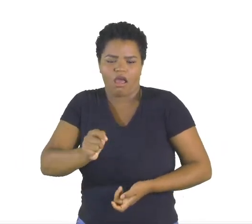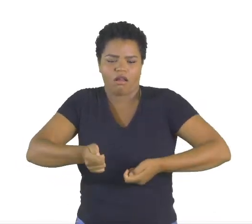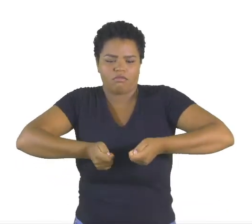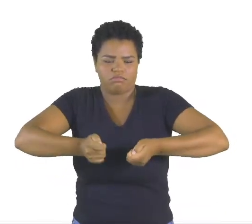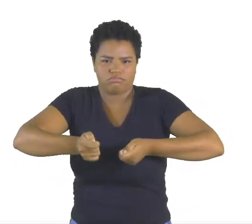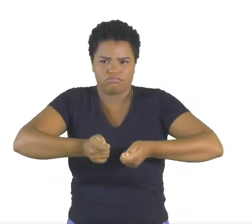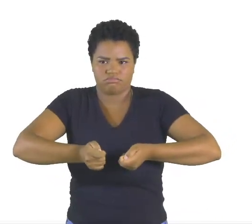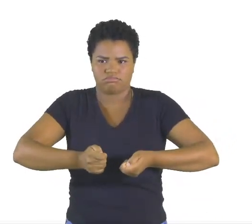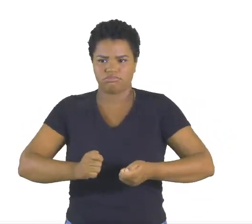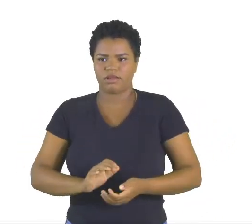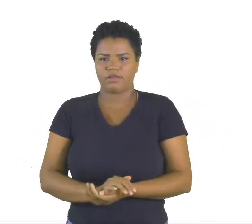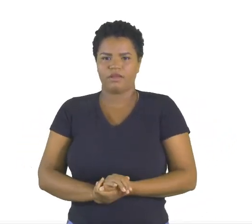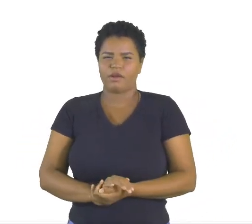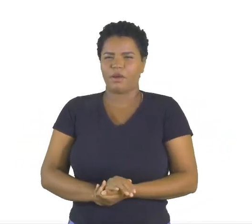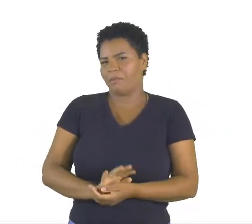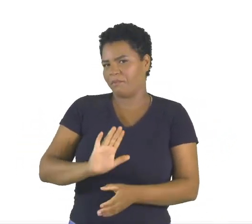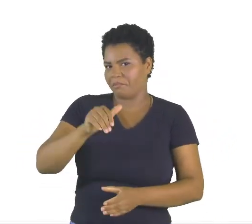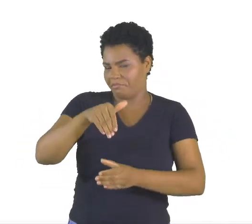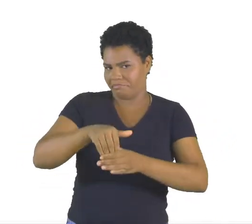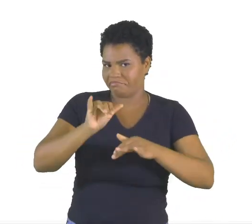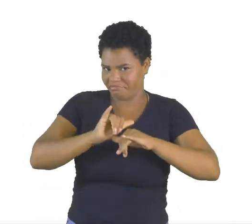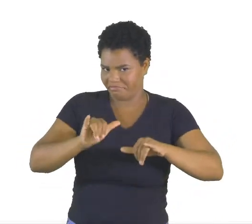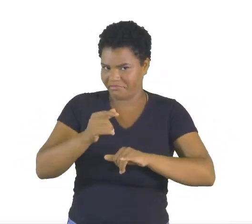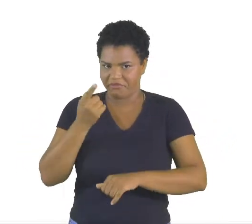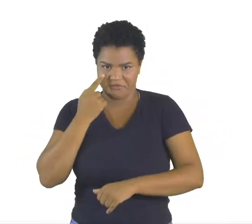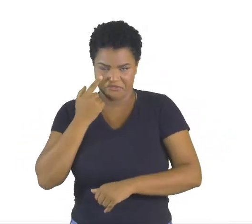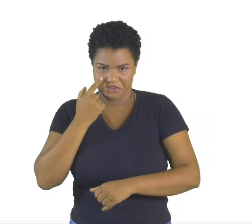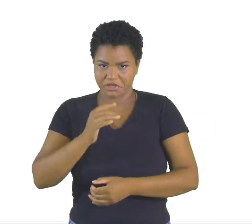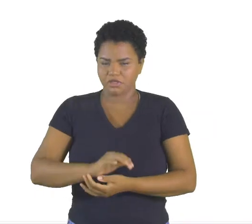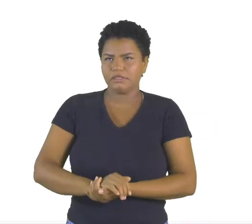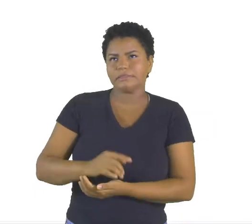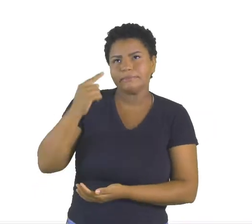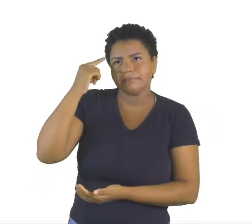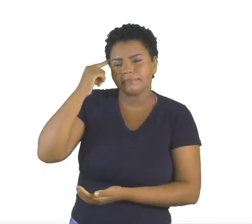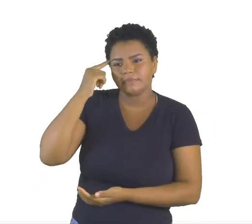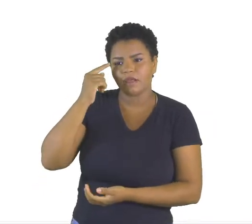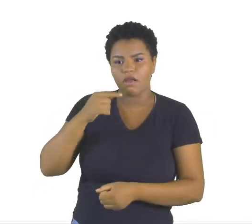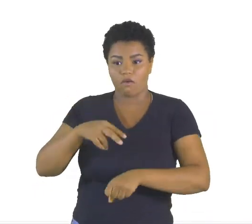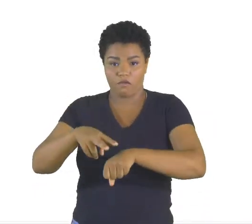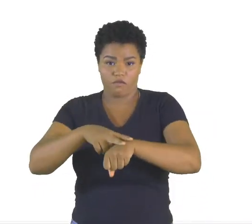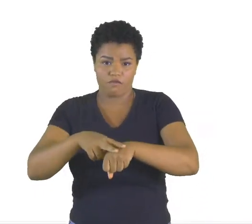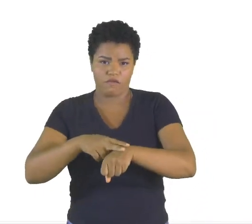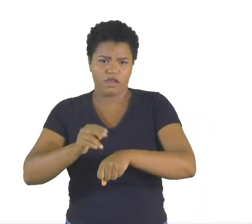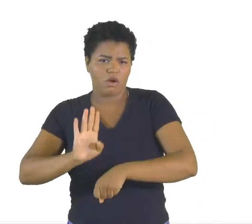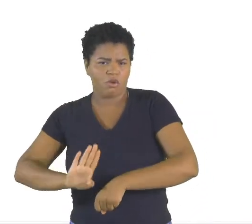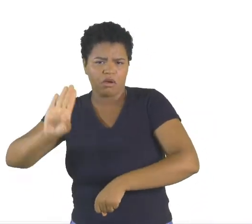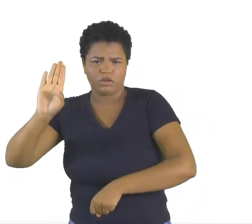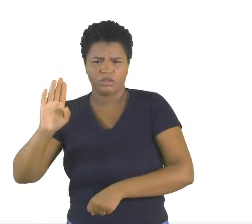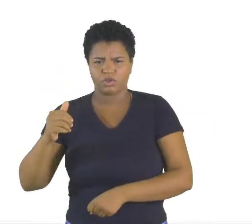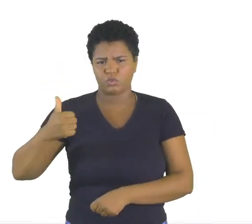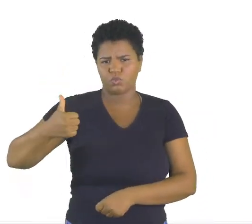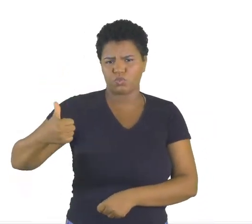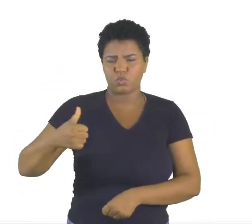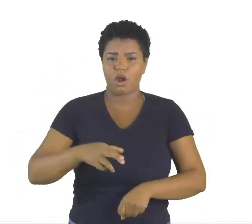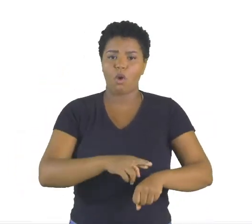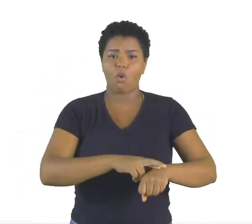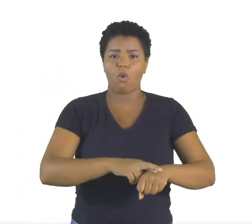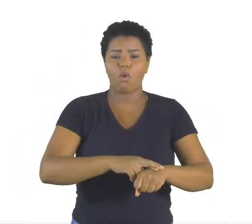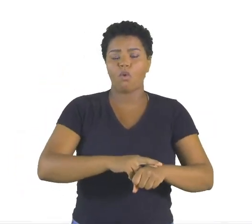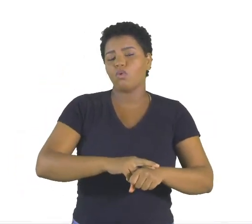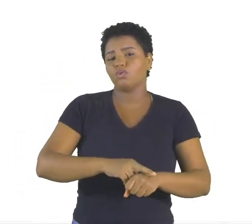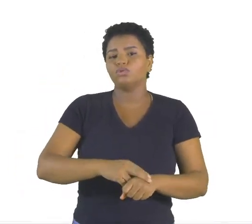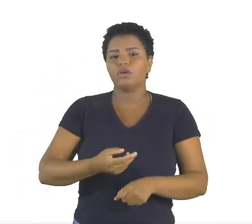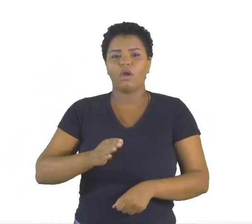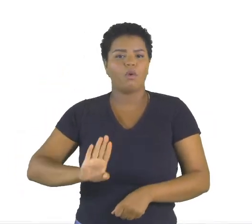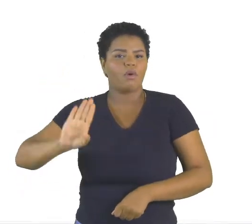o exemplo da campanha eleitoral, vamos pensar que esse verde é o candidato 1, o de roxo é o candidato 2 e o